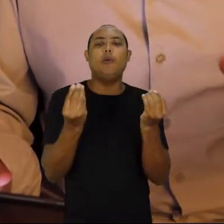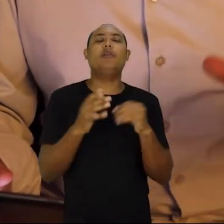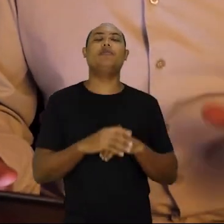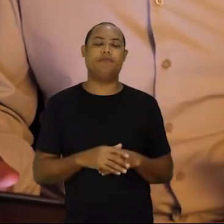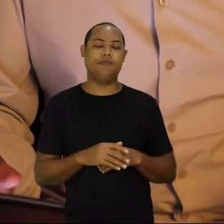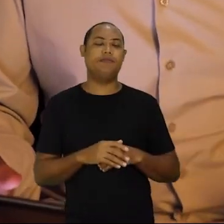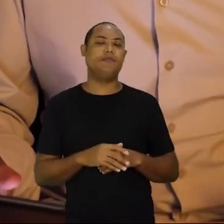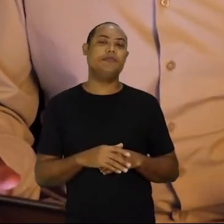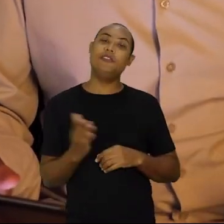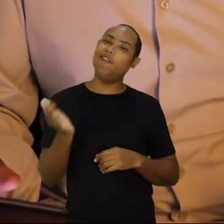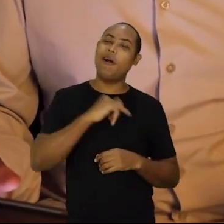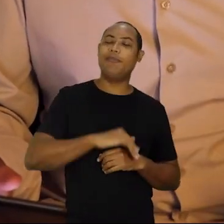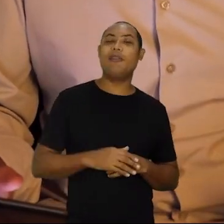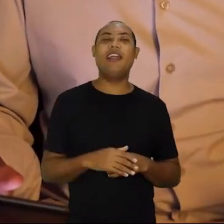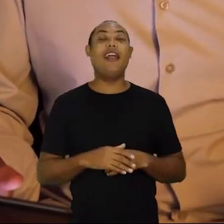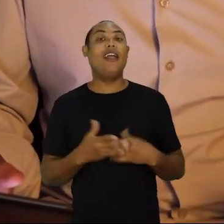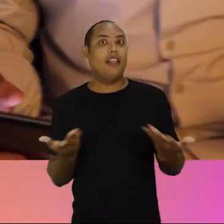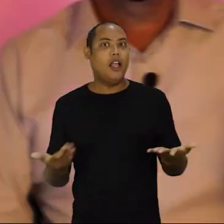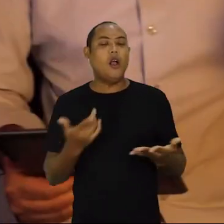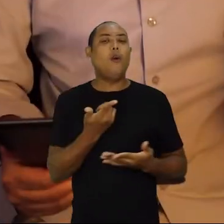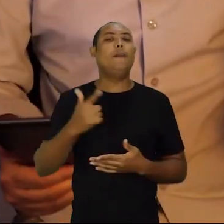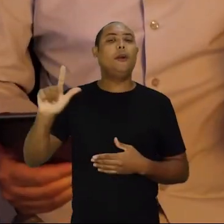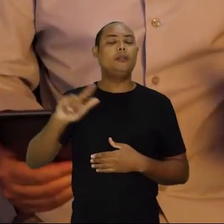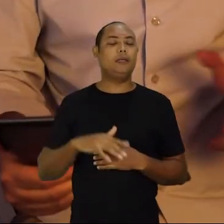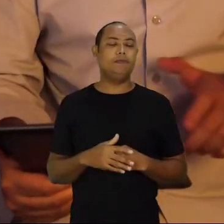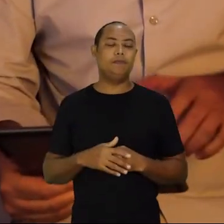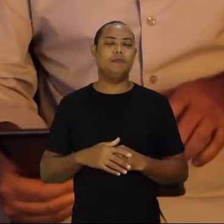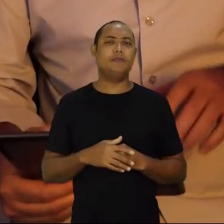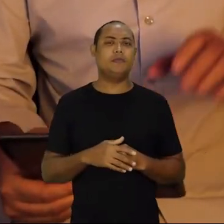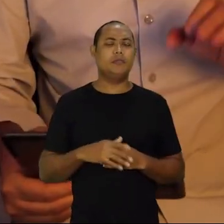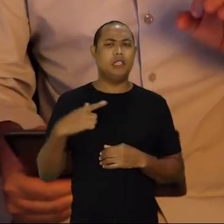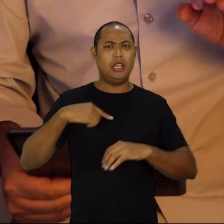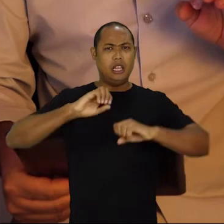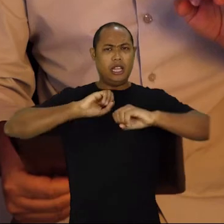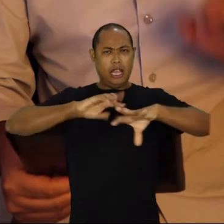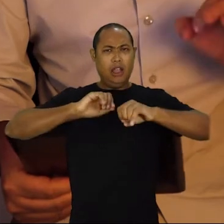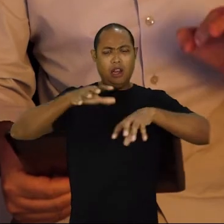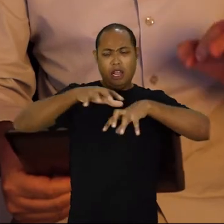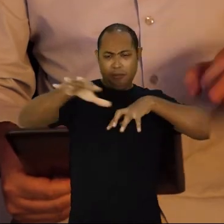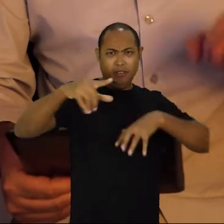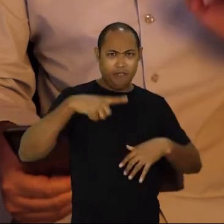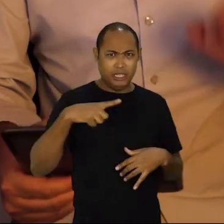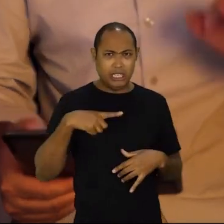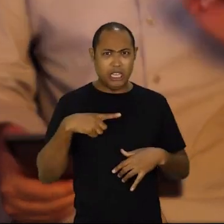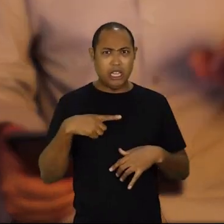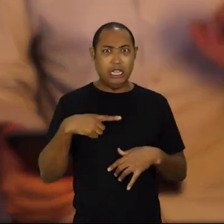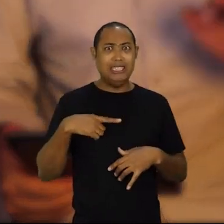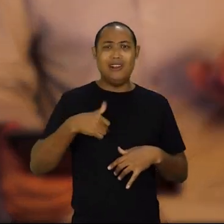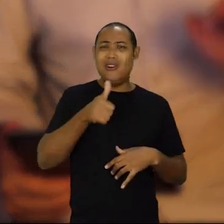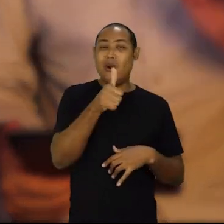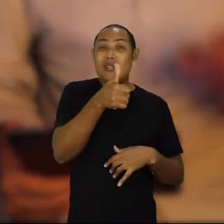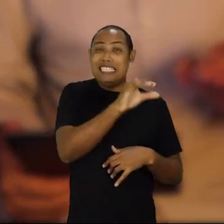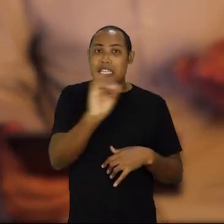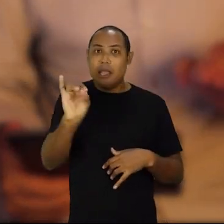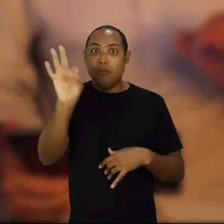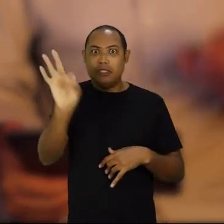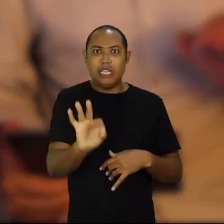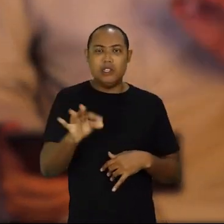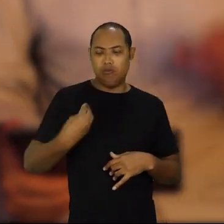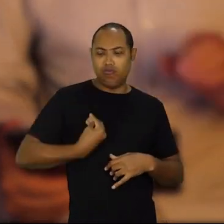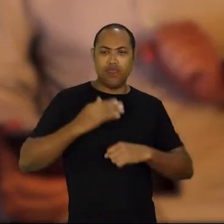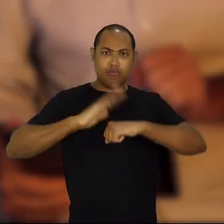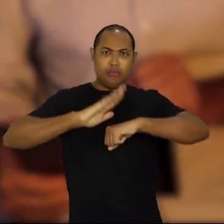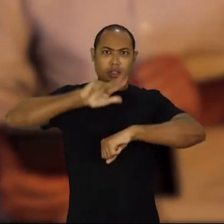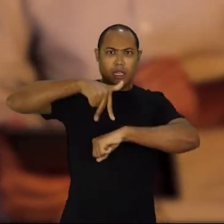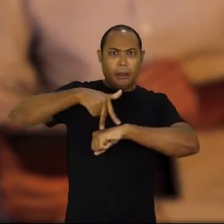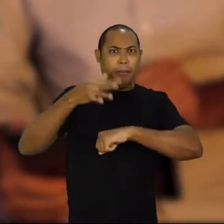comportar nesse momento. Vamos lá. A próxima questão é: ainda teremos aulas remotas ou